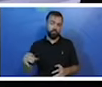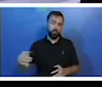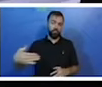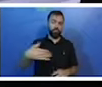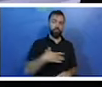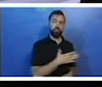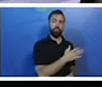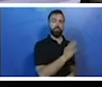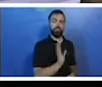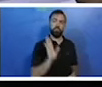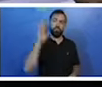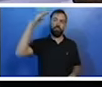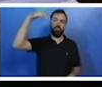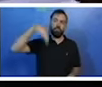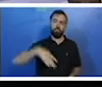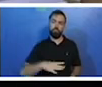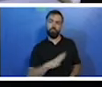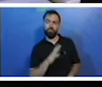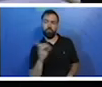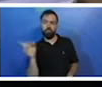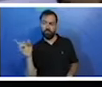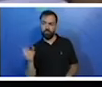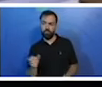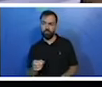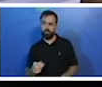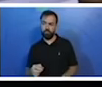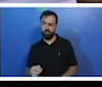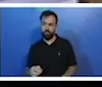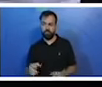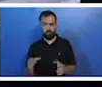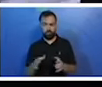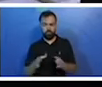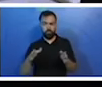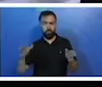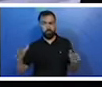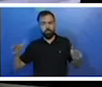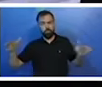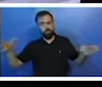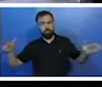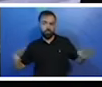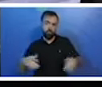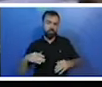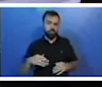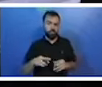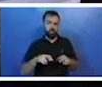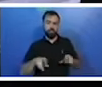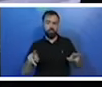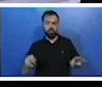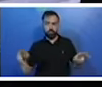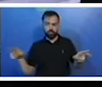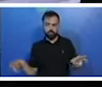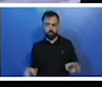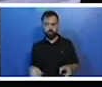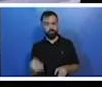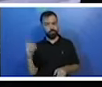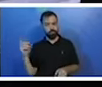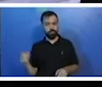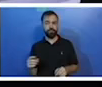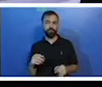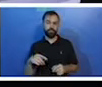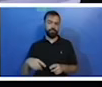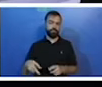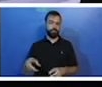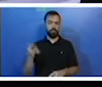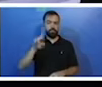curvas, depressões, rampas, de vários tamanhos, de vários modelos, e os atletas fazem